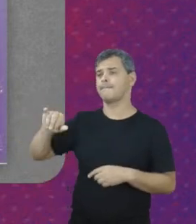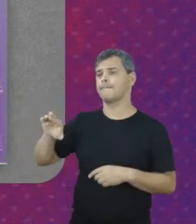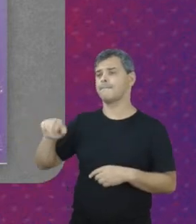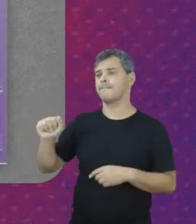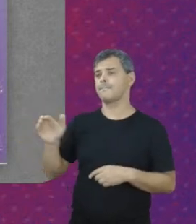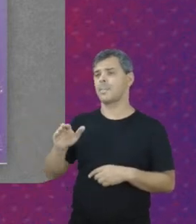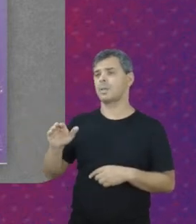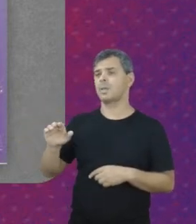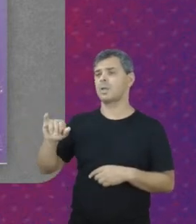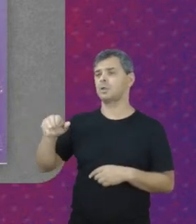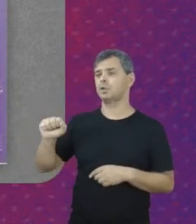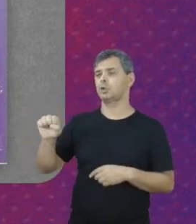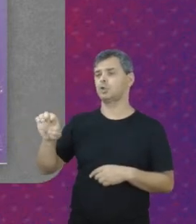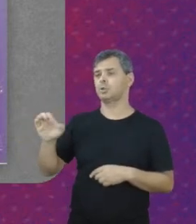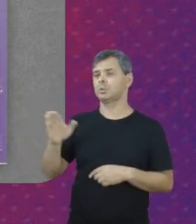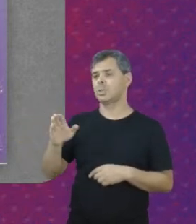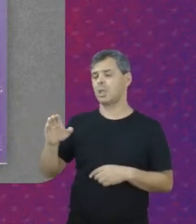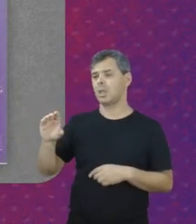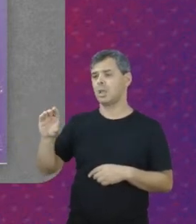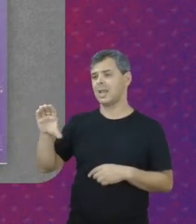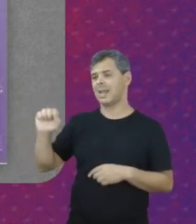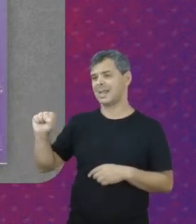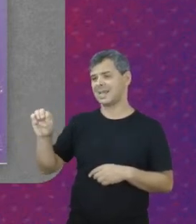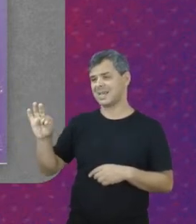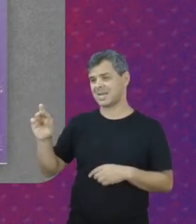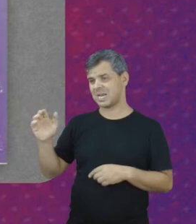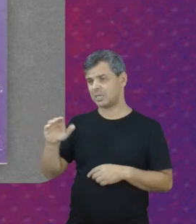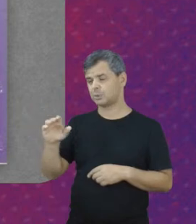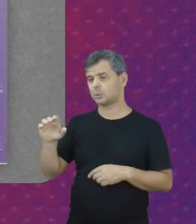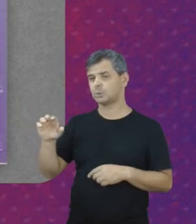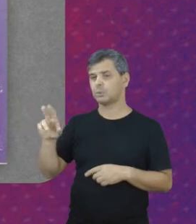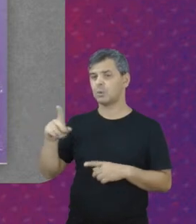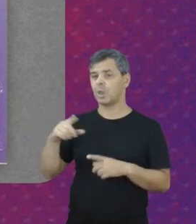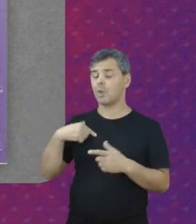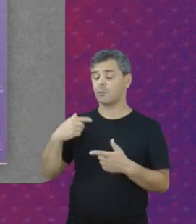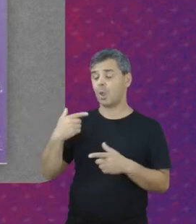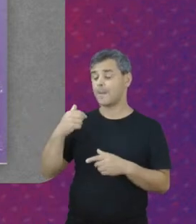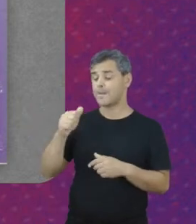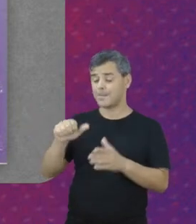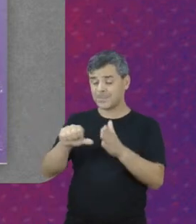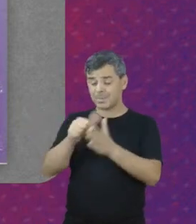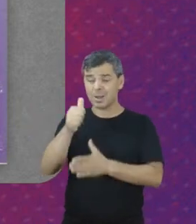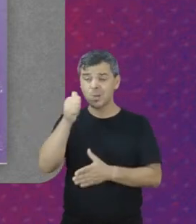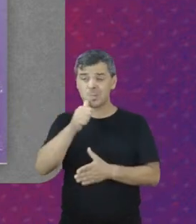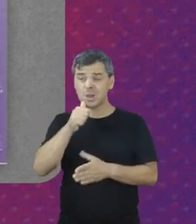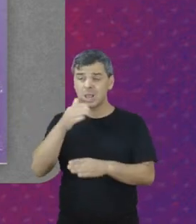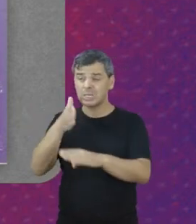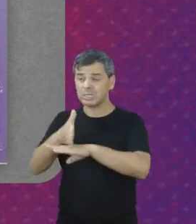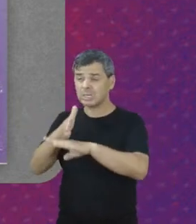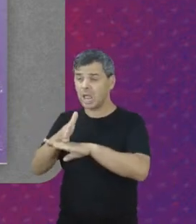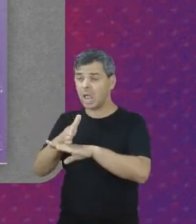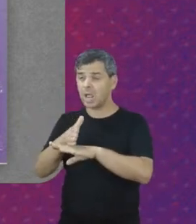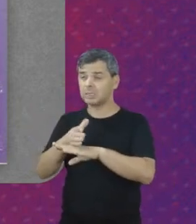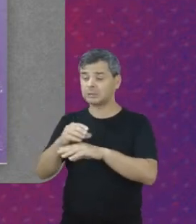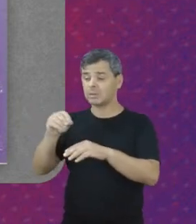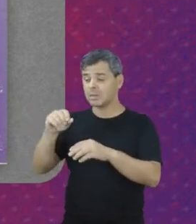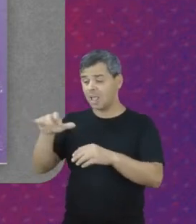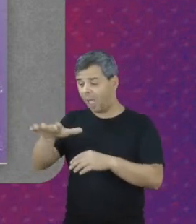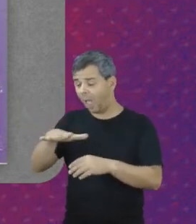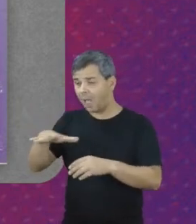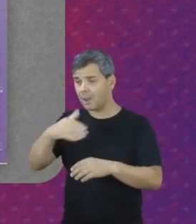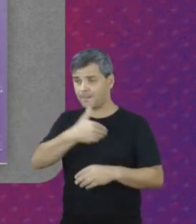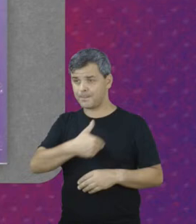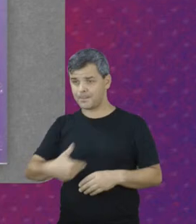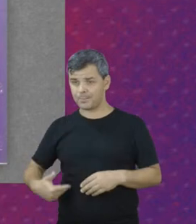Castro Rebelo Mendes, que foi a primeira mulher a ingressar no serviço público. Era uma mulher com bastante capacitação, ela